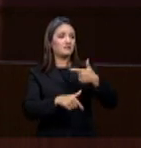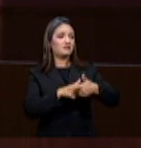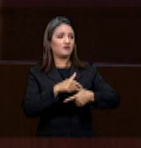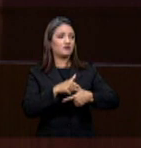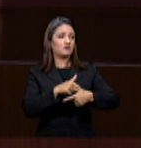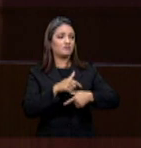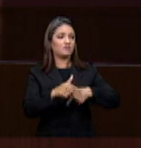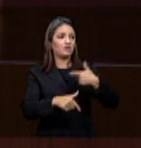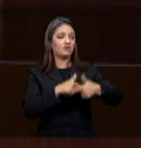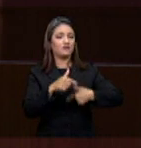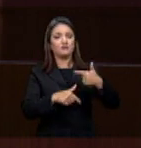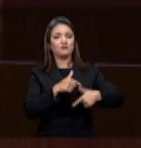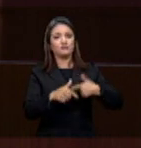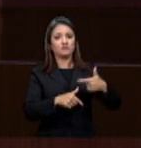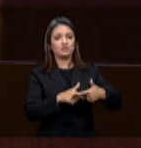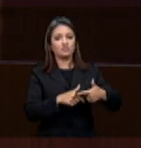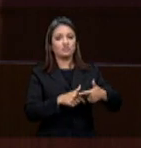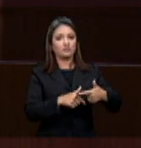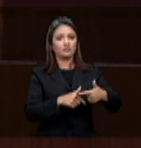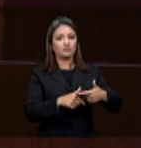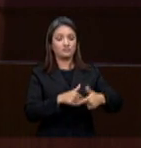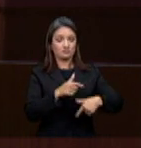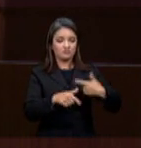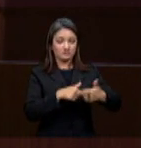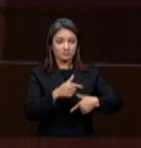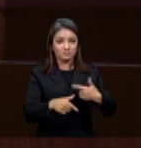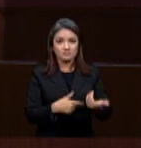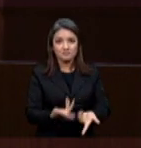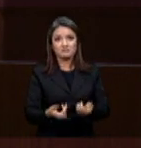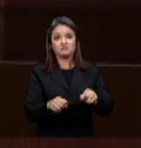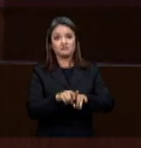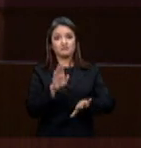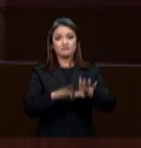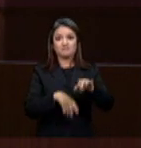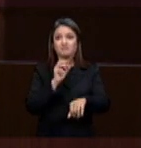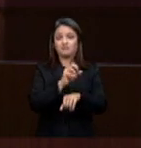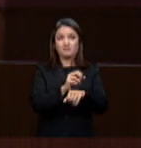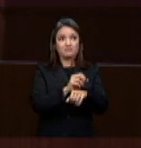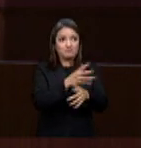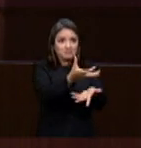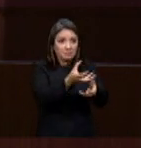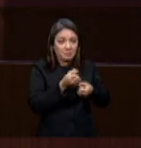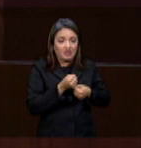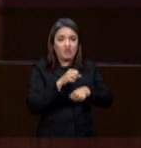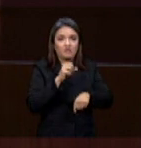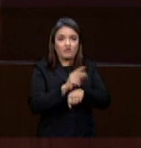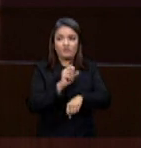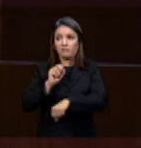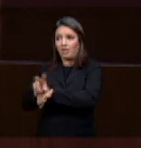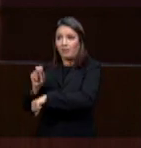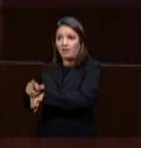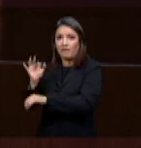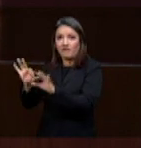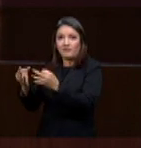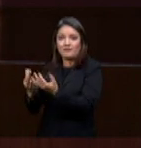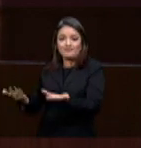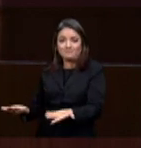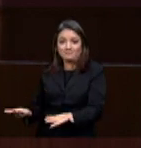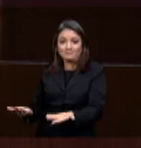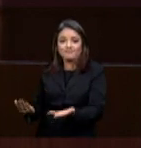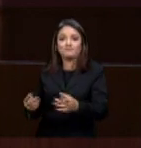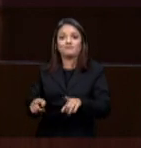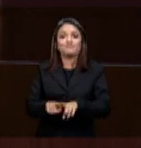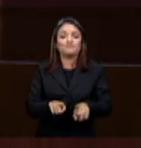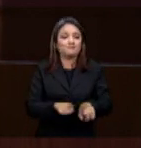habitacionais adequados e os afazeres domésticos e os cuidados com pessoas praticamente a